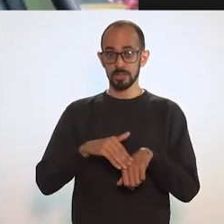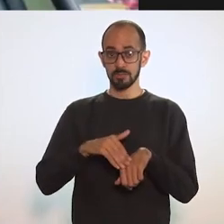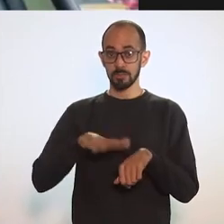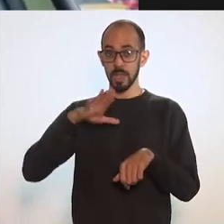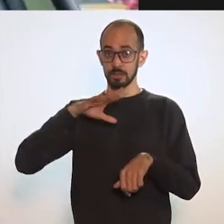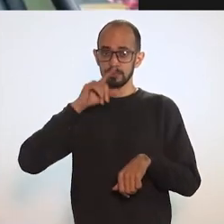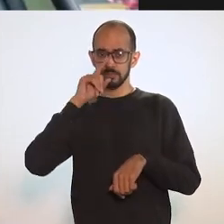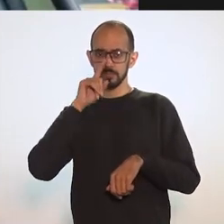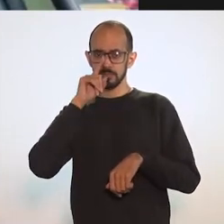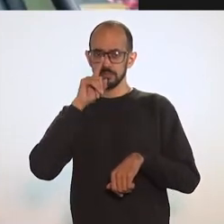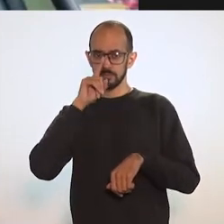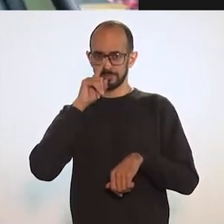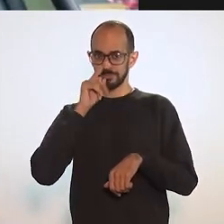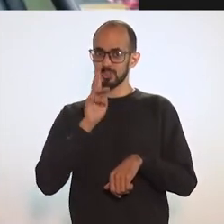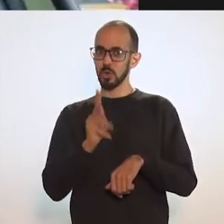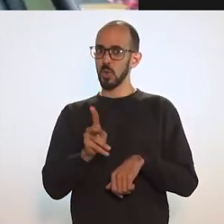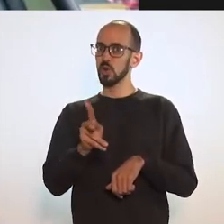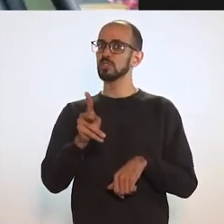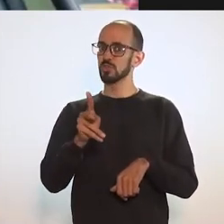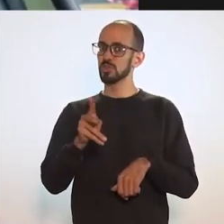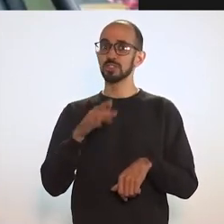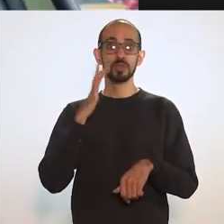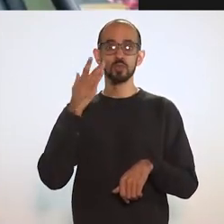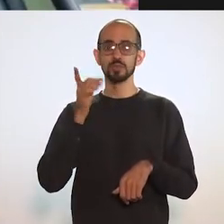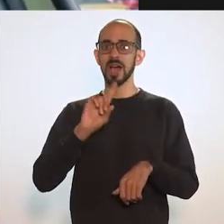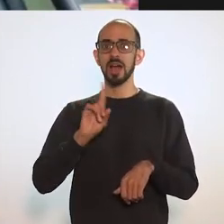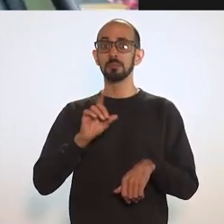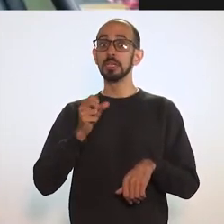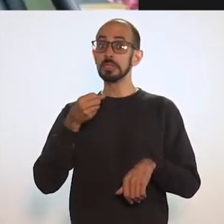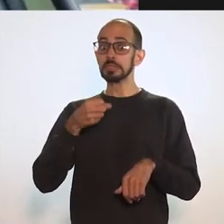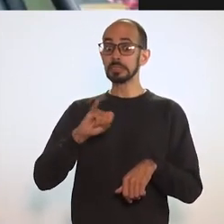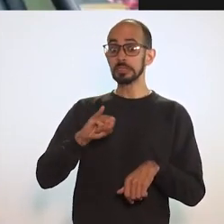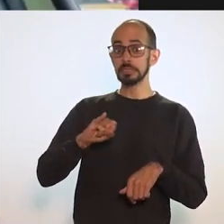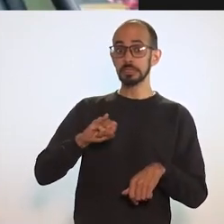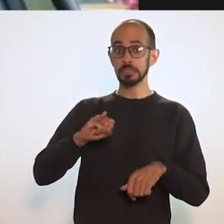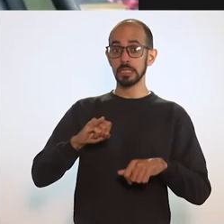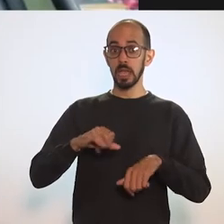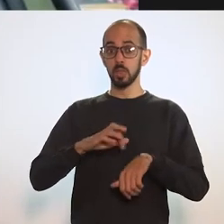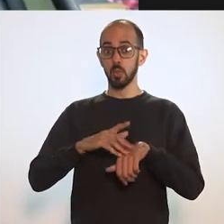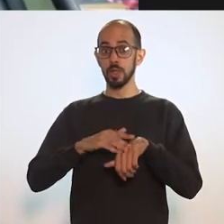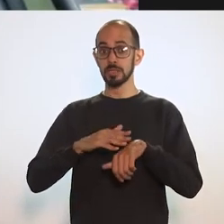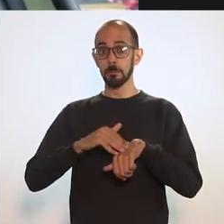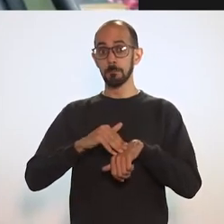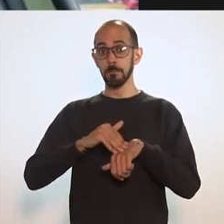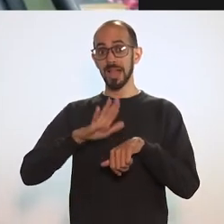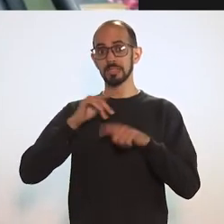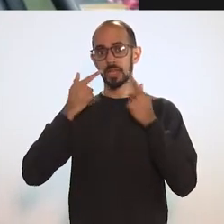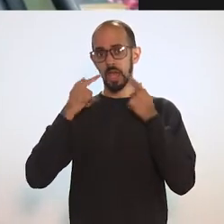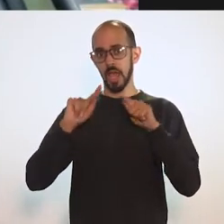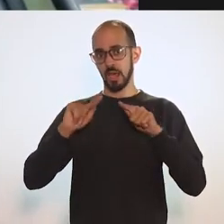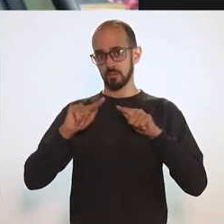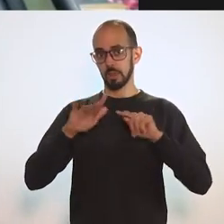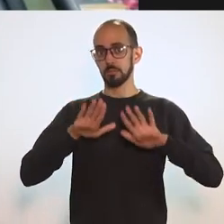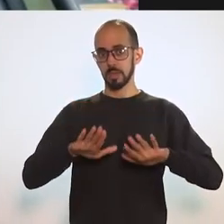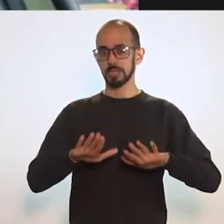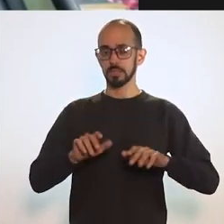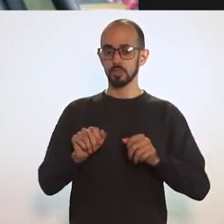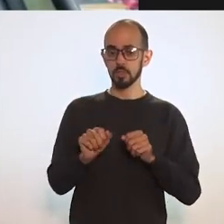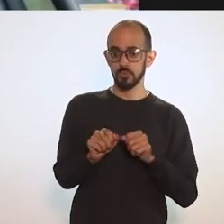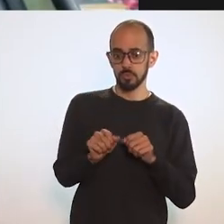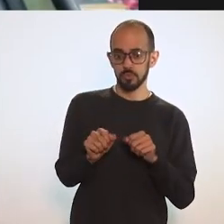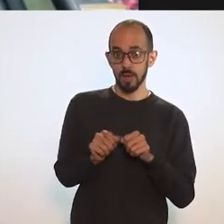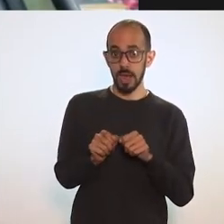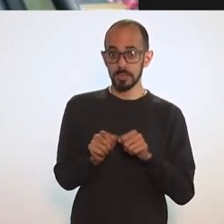contagiosas. A gente ainda não sabe se elas realmente causam doença mais grave, mas o simples fato de causar mais casos já torna toda a gerência